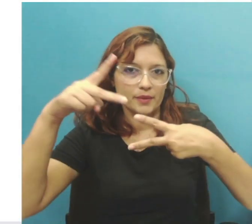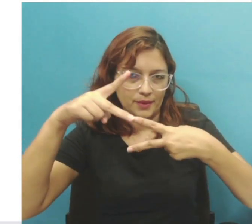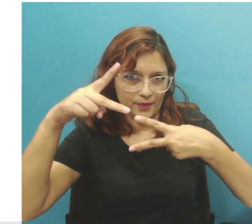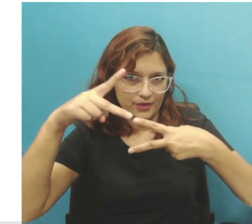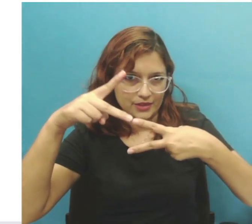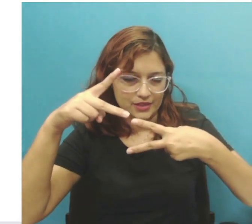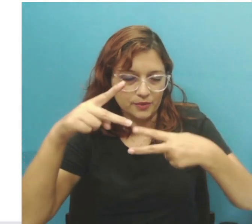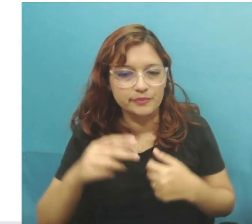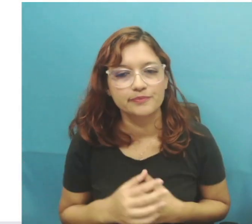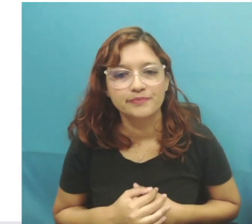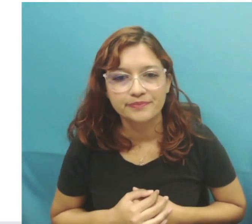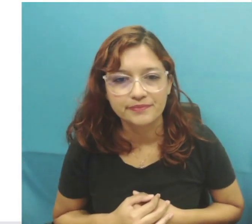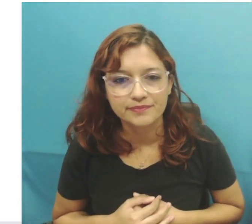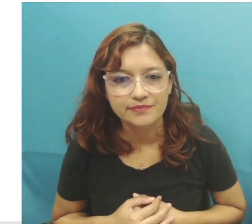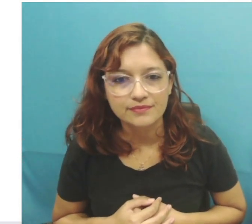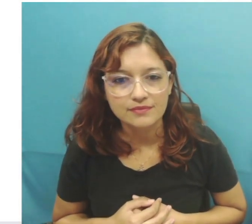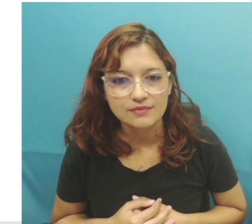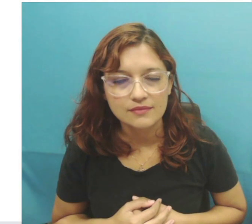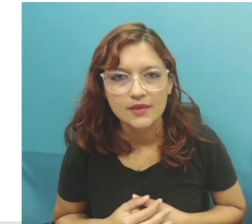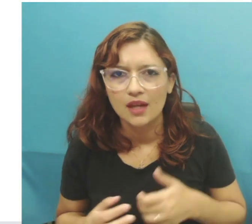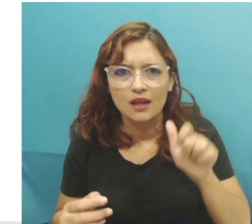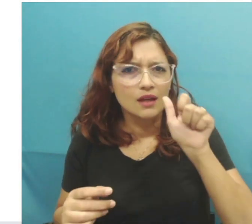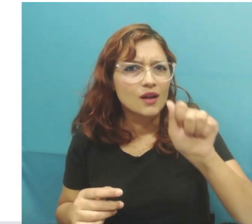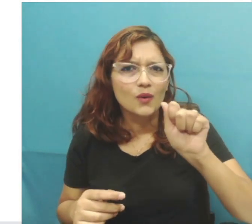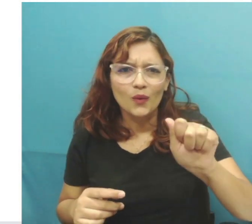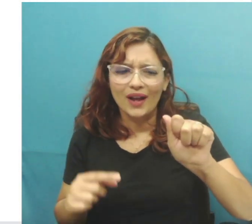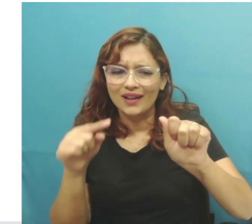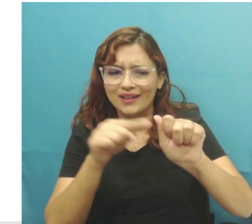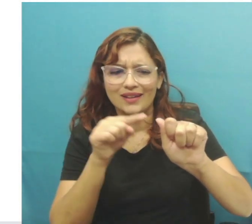Então, esse a, ele está sendo usado como preposição.